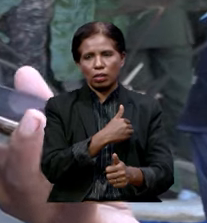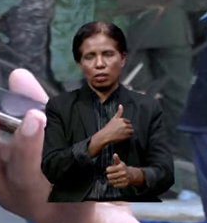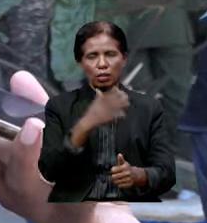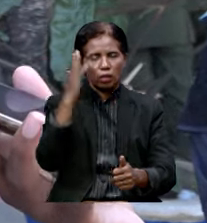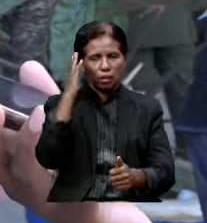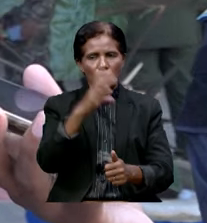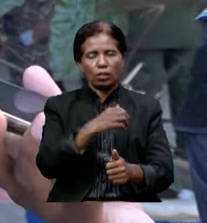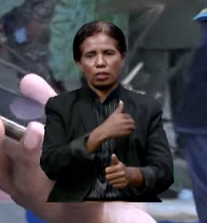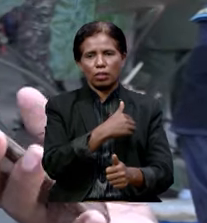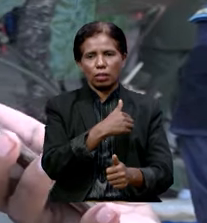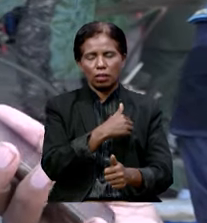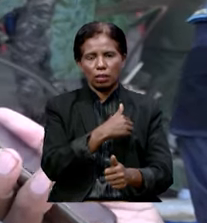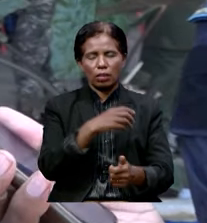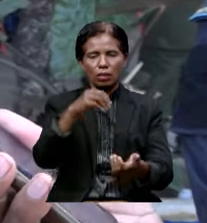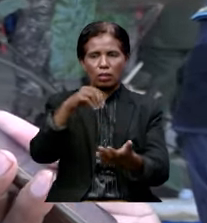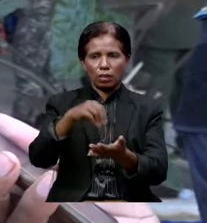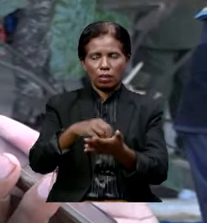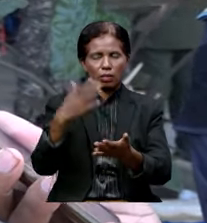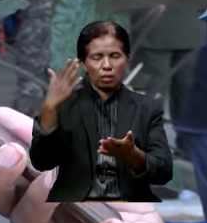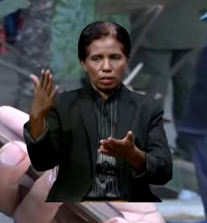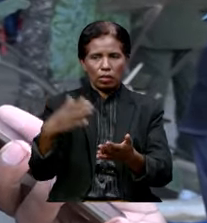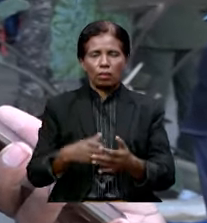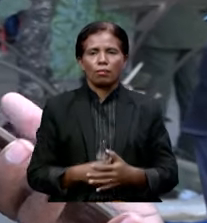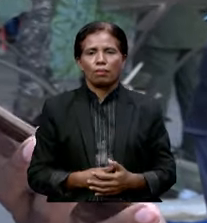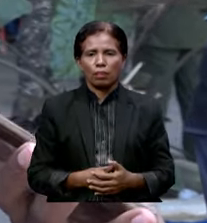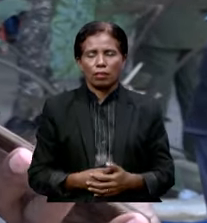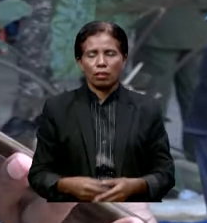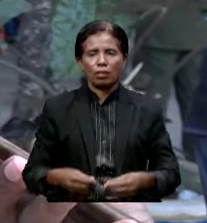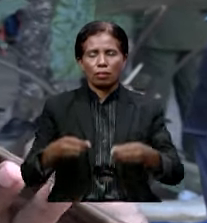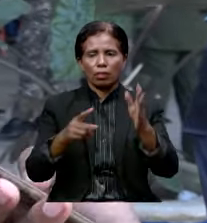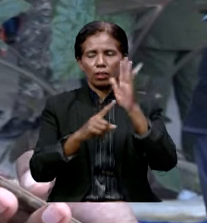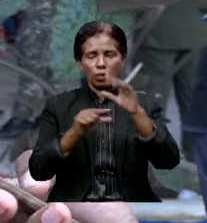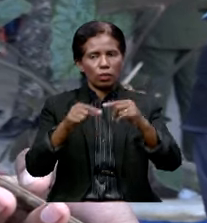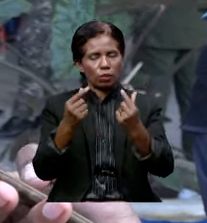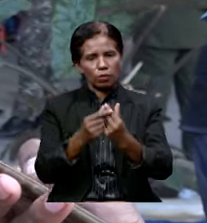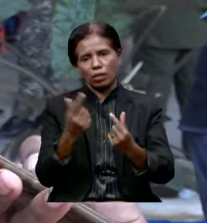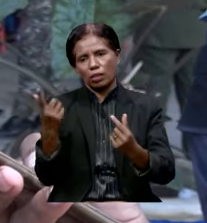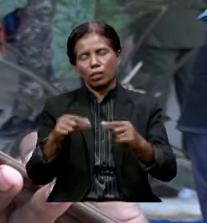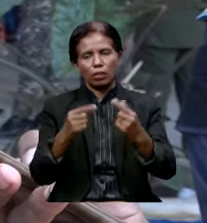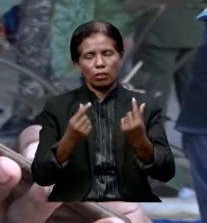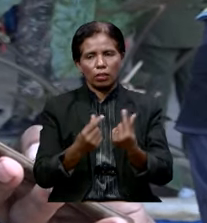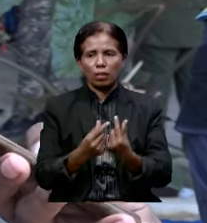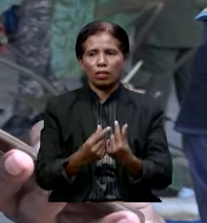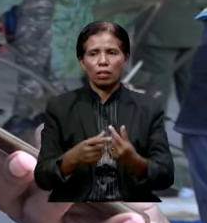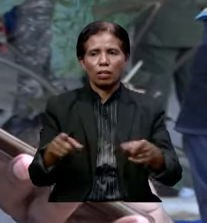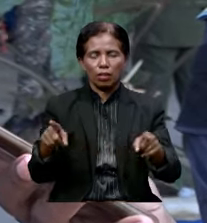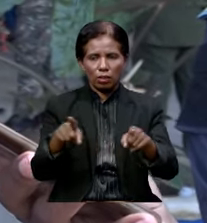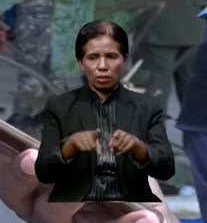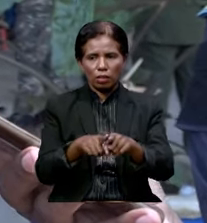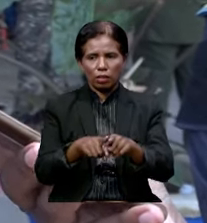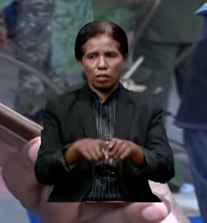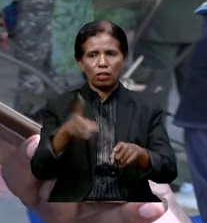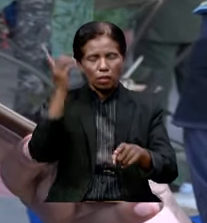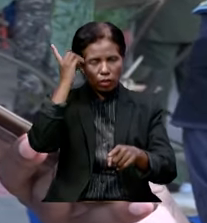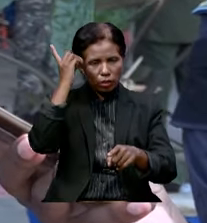tamba e te sei tau hela ba iha suspeito e te tabele fo sai ka ta grupo de ne mai be Hanessa ita